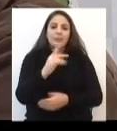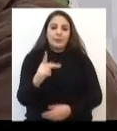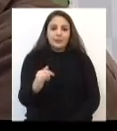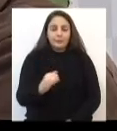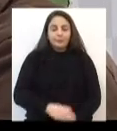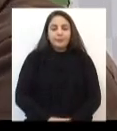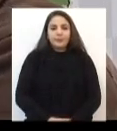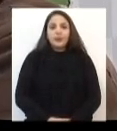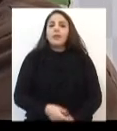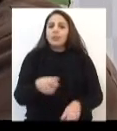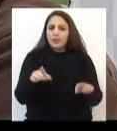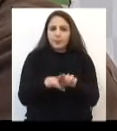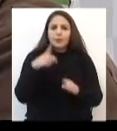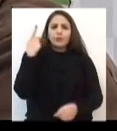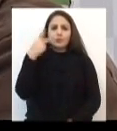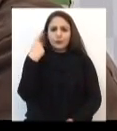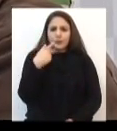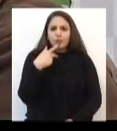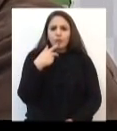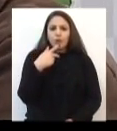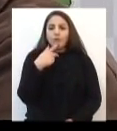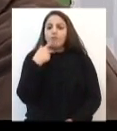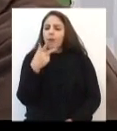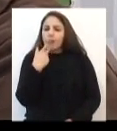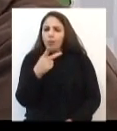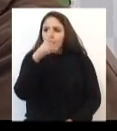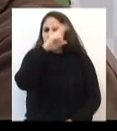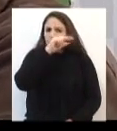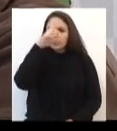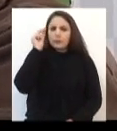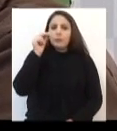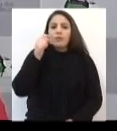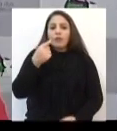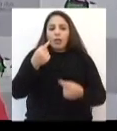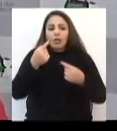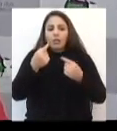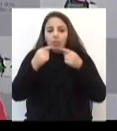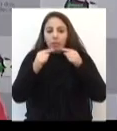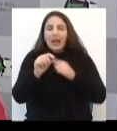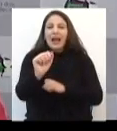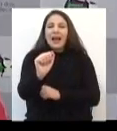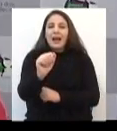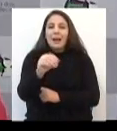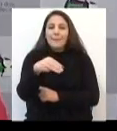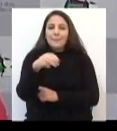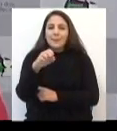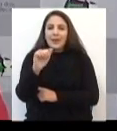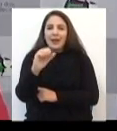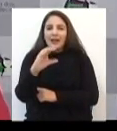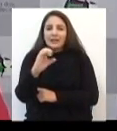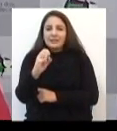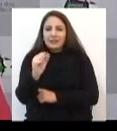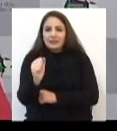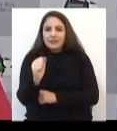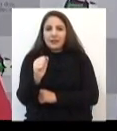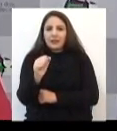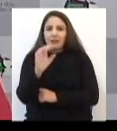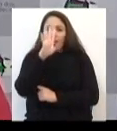o vereador de oposição também acusou o poder público de ameaças. Venho sofrendo ameaças